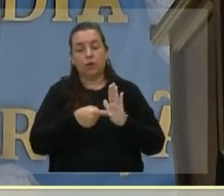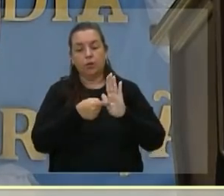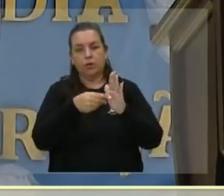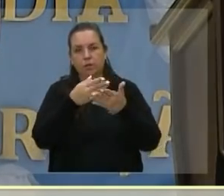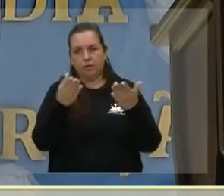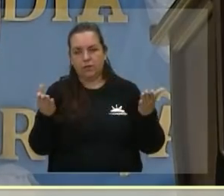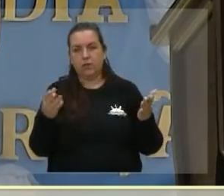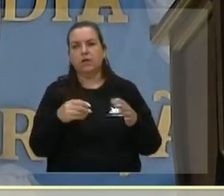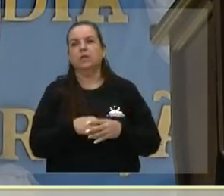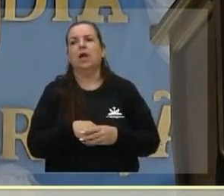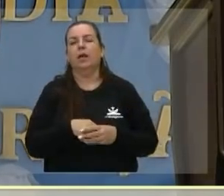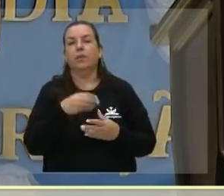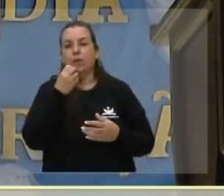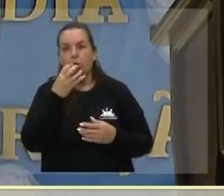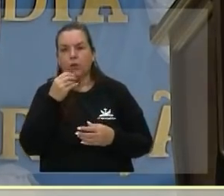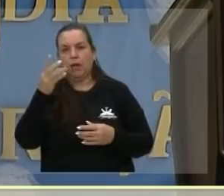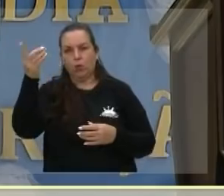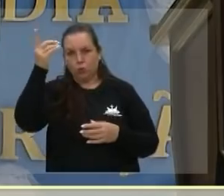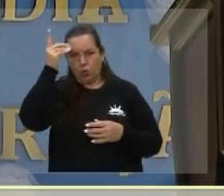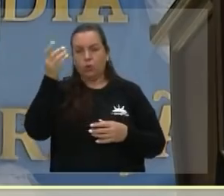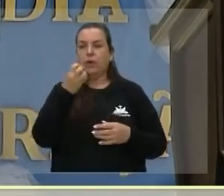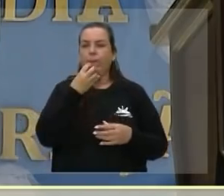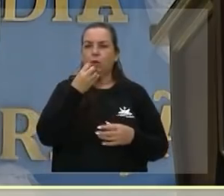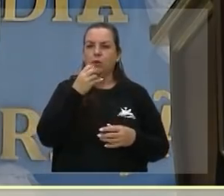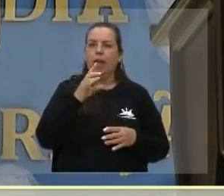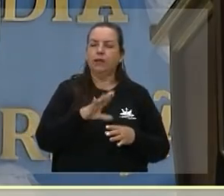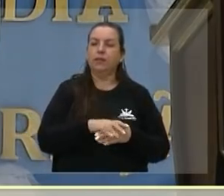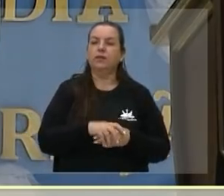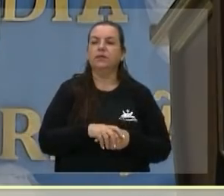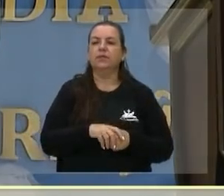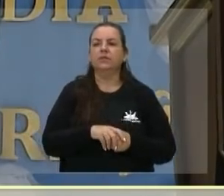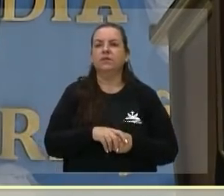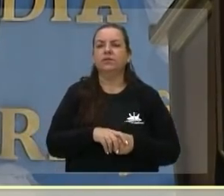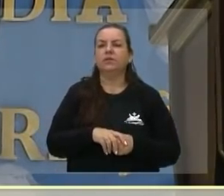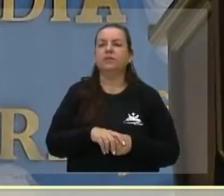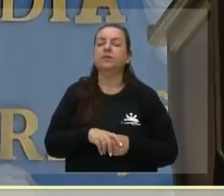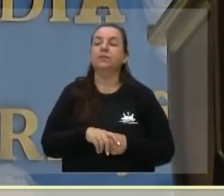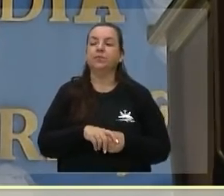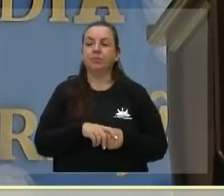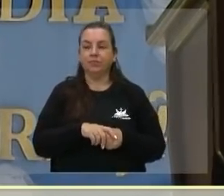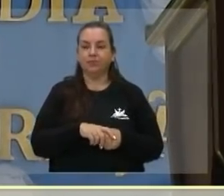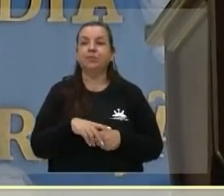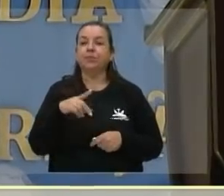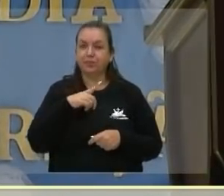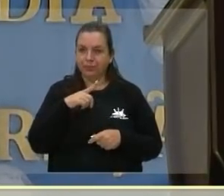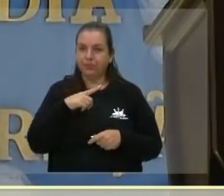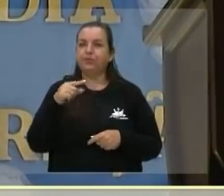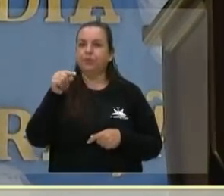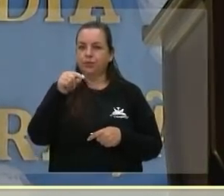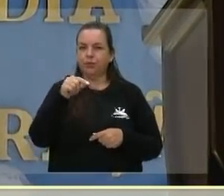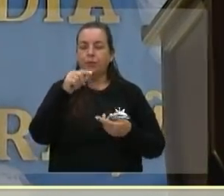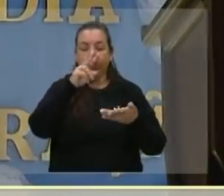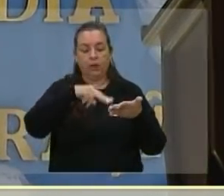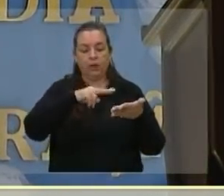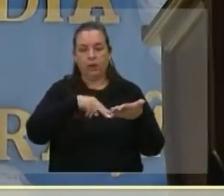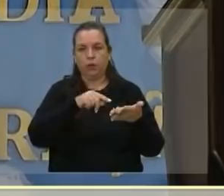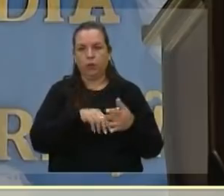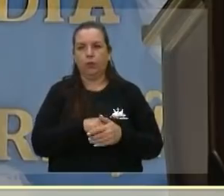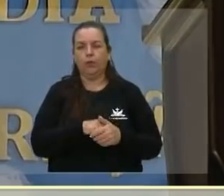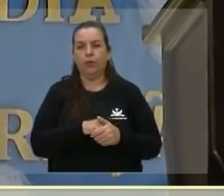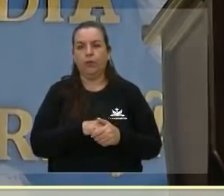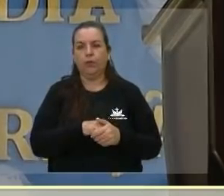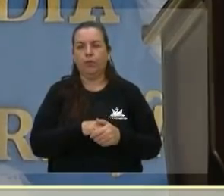a penny dignidade o dom da bom que não é só bondade a bondade é uma parte tem a ver com esse texto